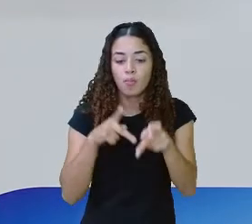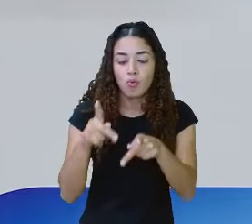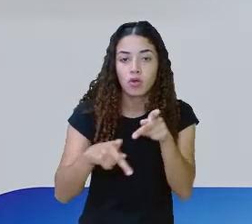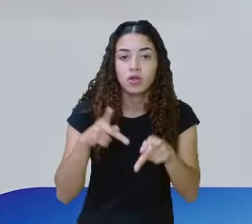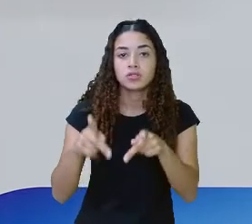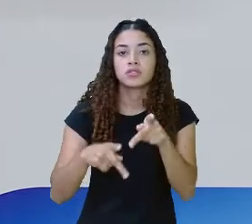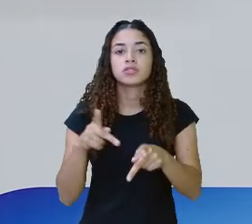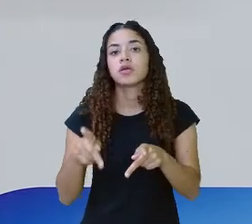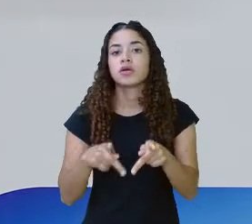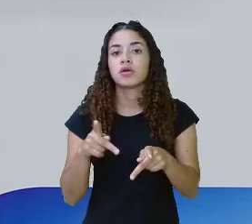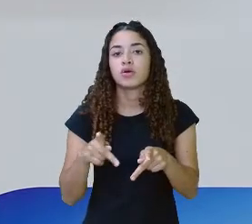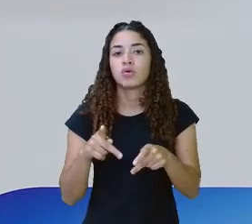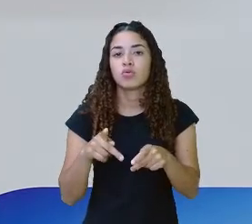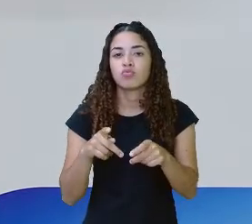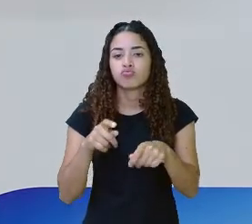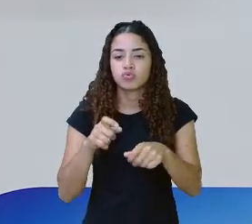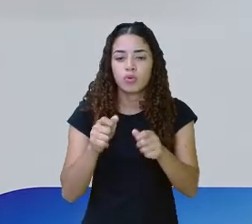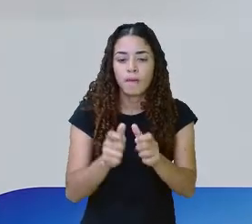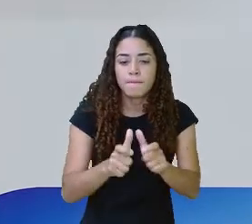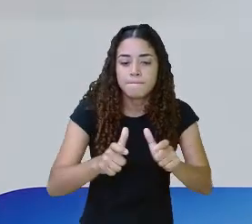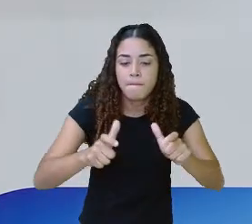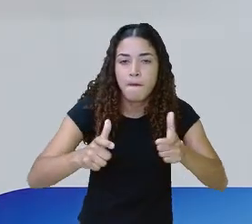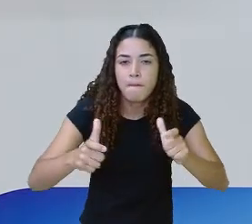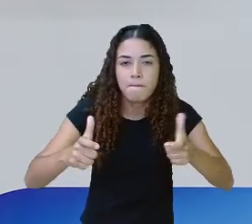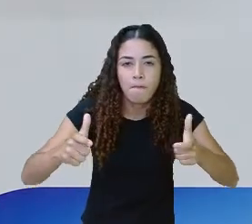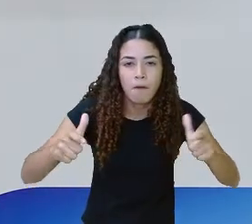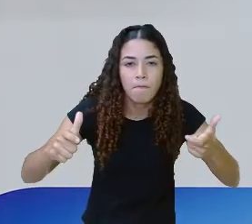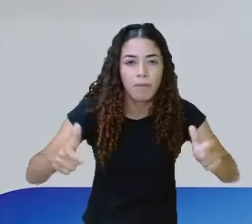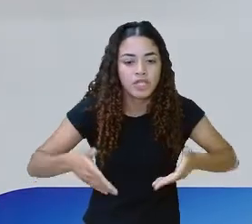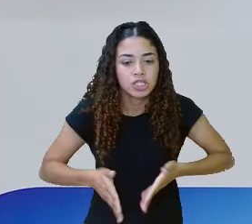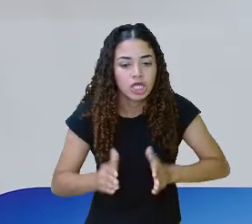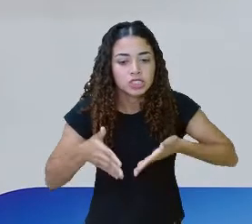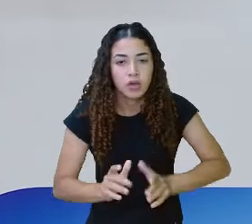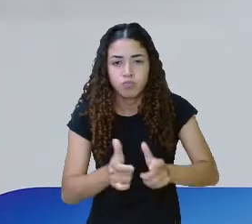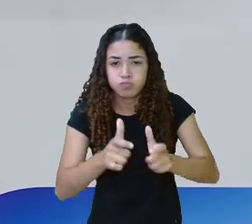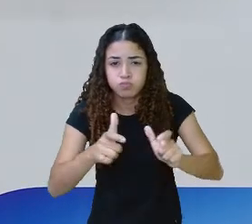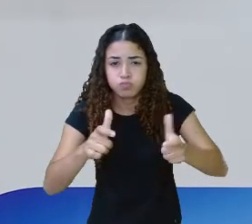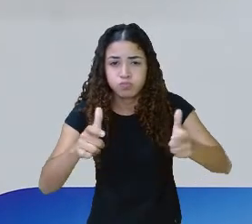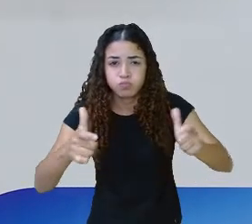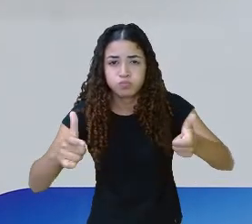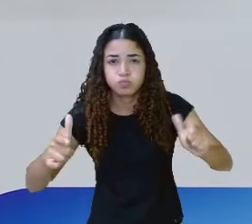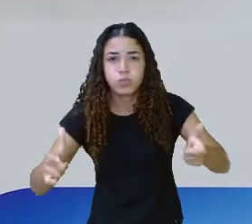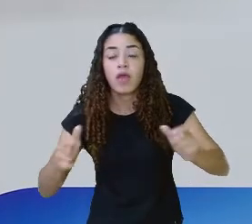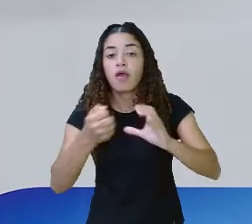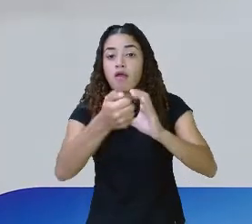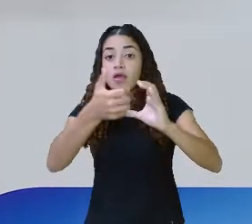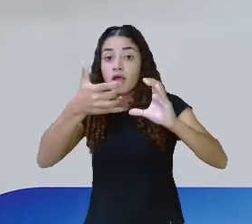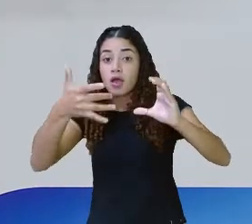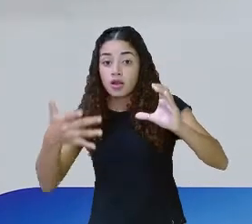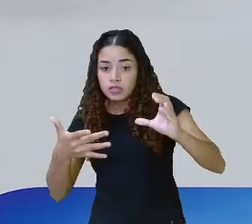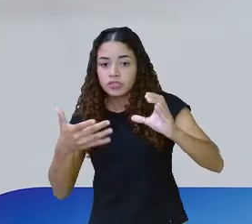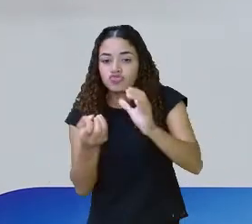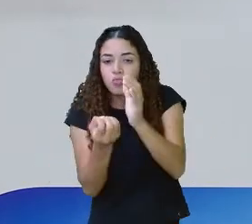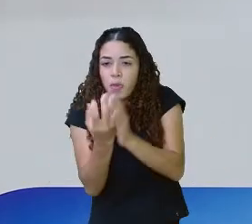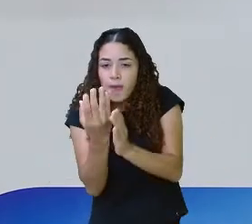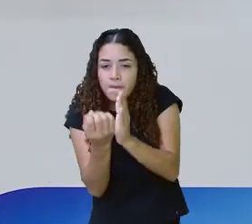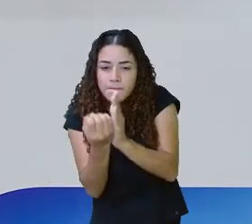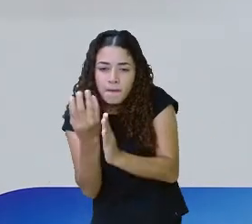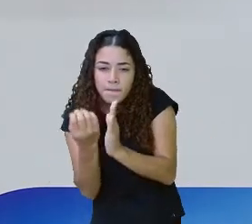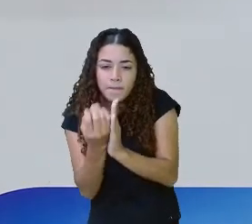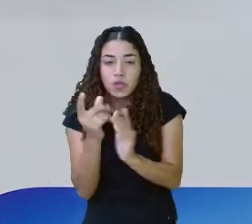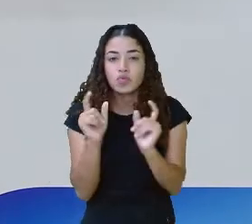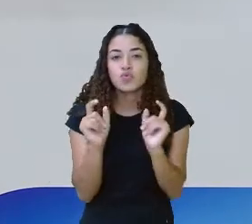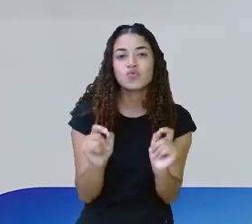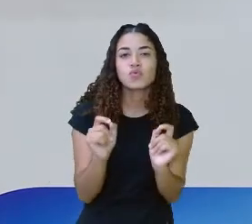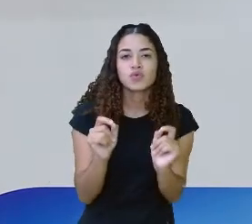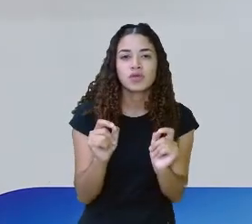né, tendo filhotes, tendo filhos, né, gerando prole, essas características que iam surgindo aos pouquinhos, elas